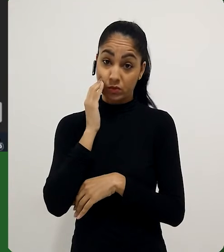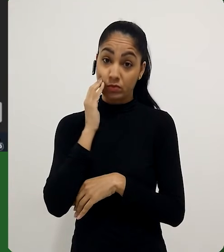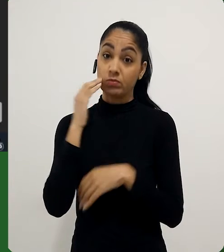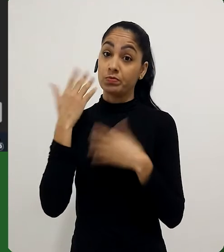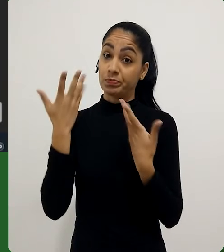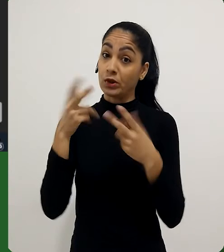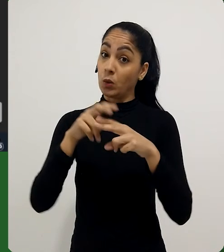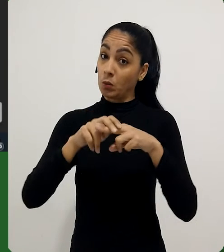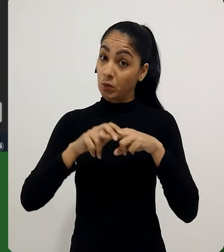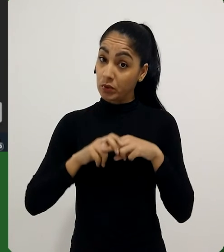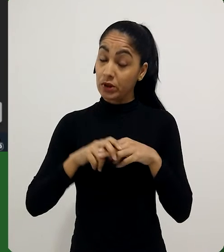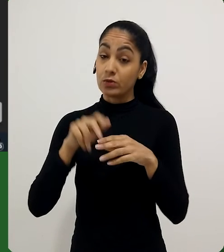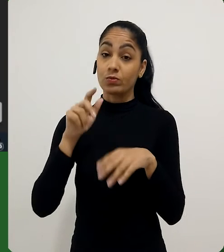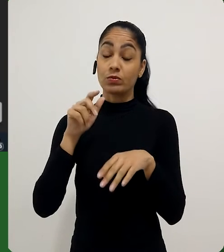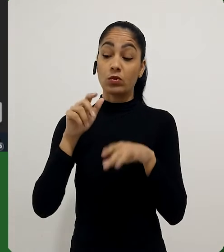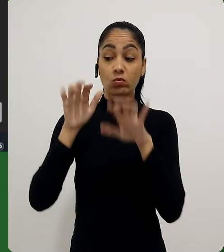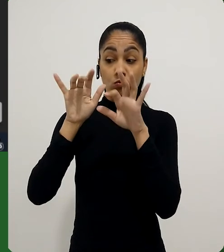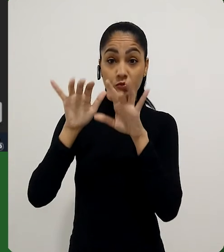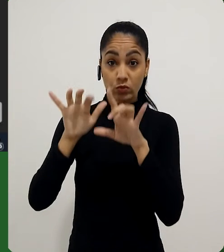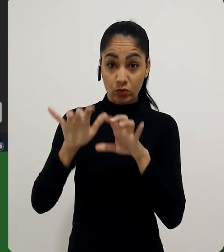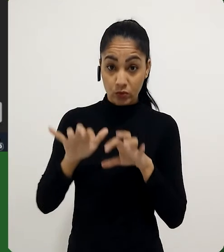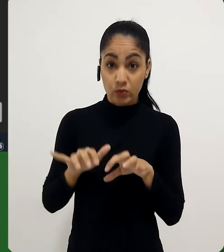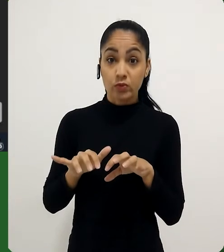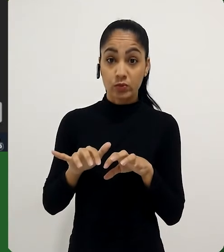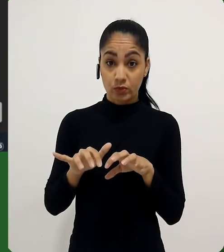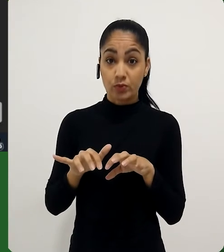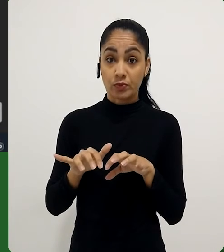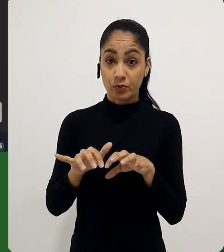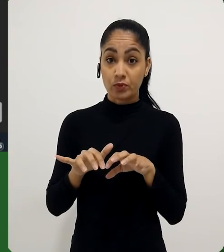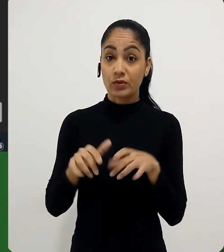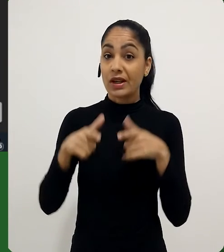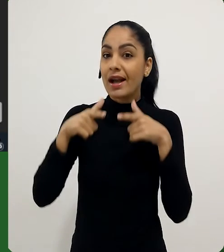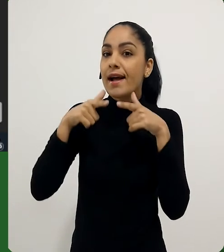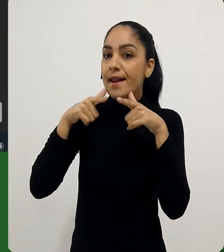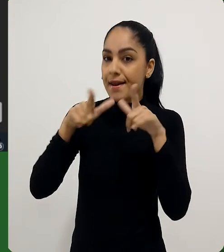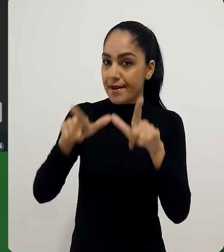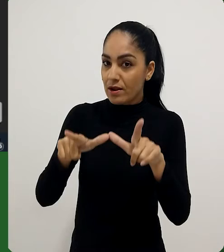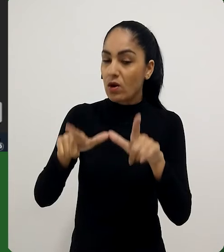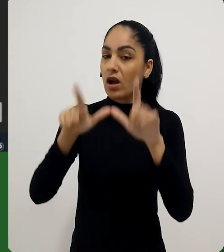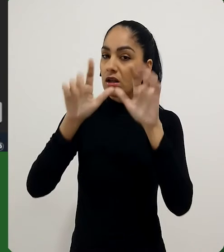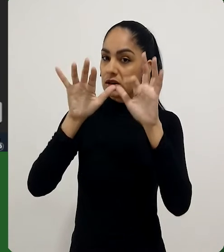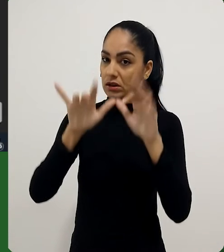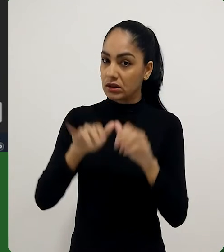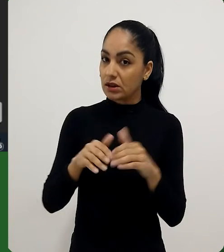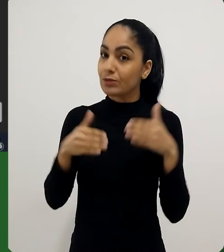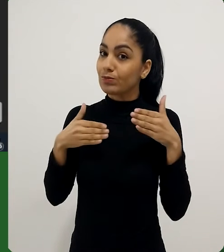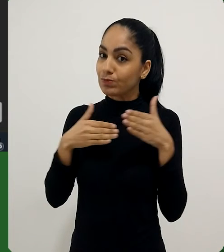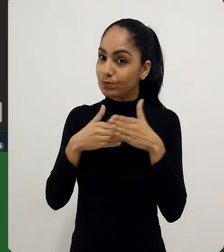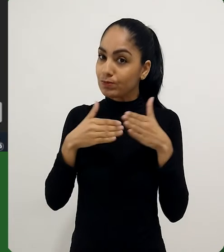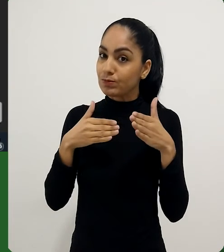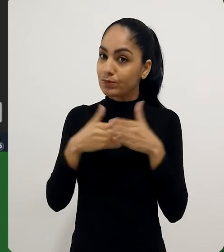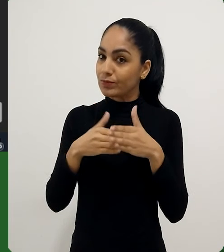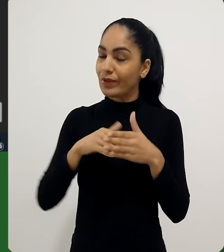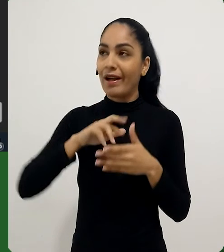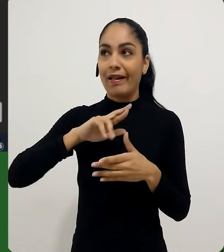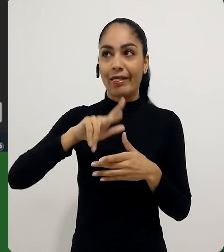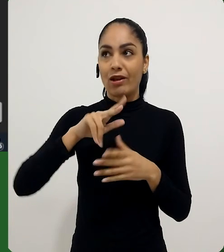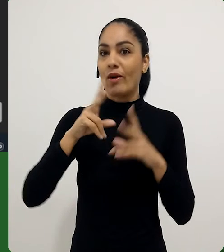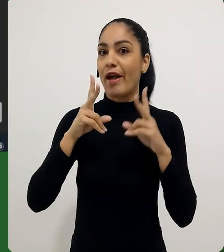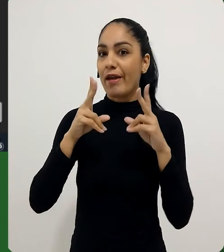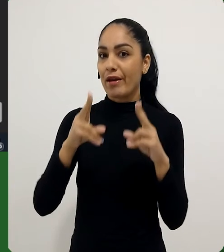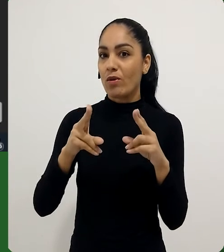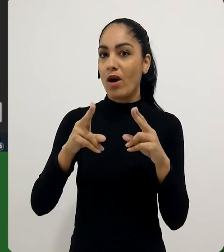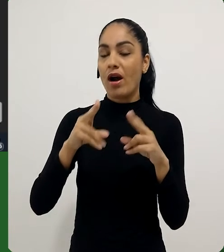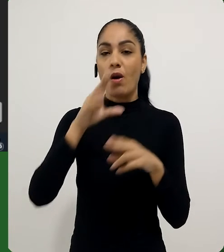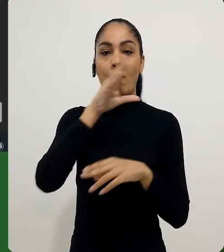não ser para o outro. Então, na hora de redigir, né, que a linguagem escrita ela é